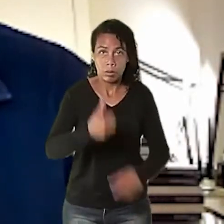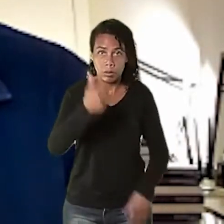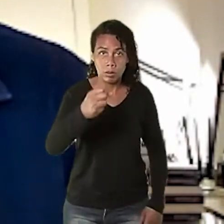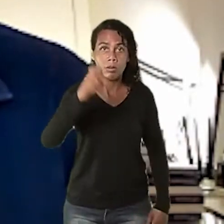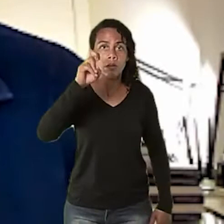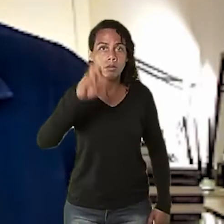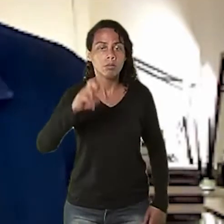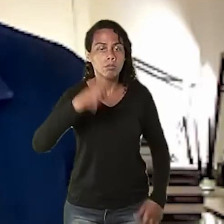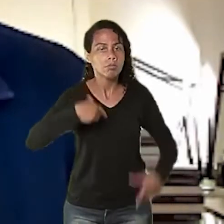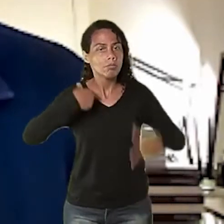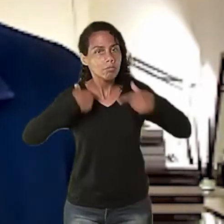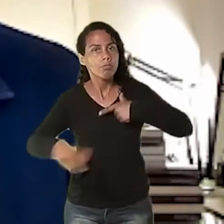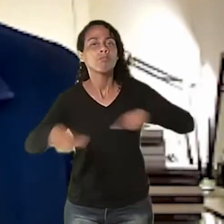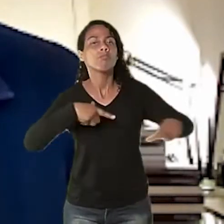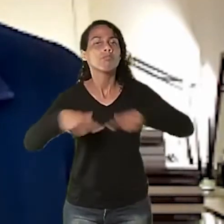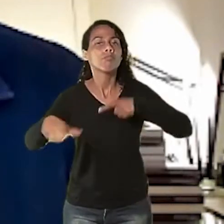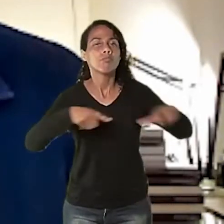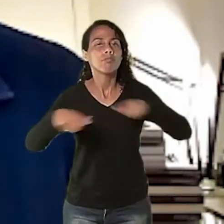a pensão,